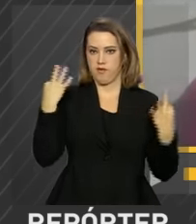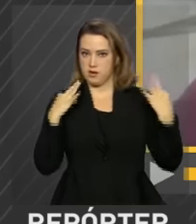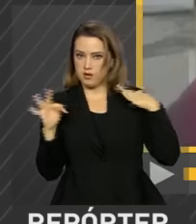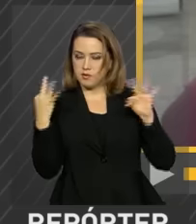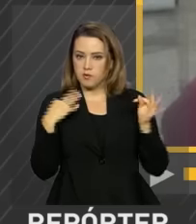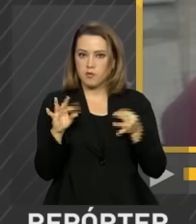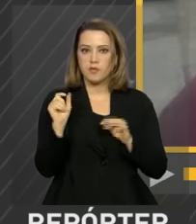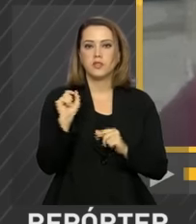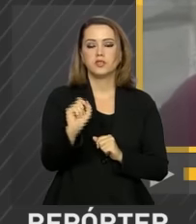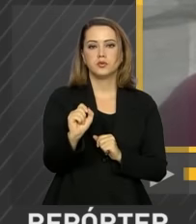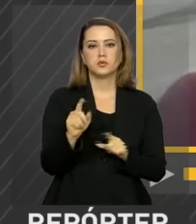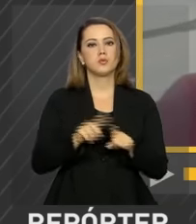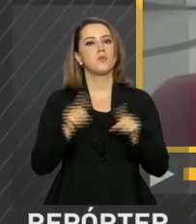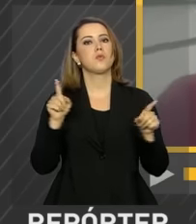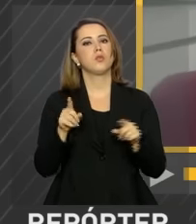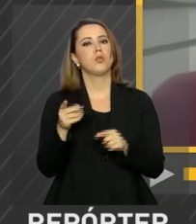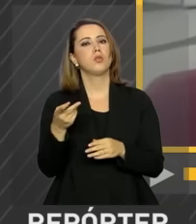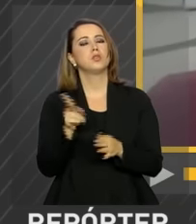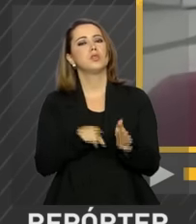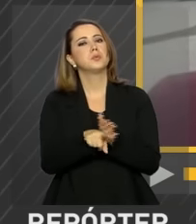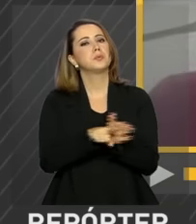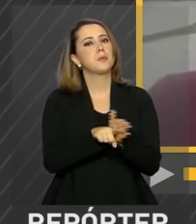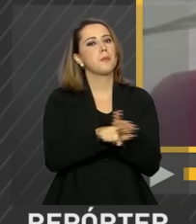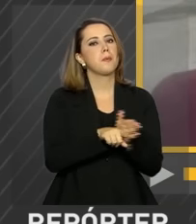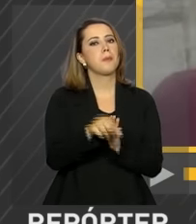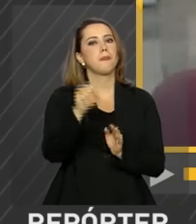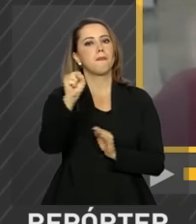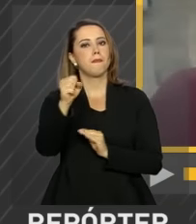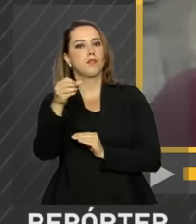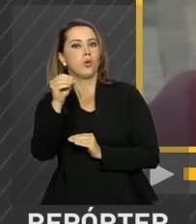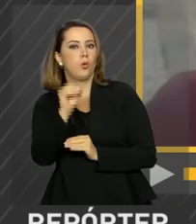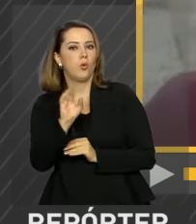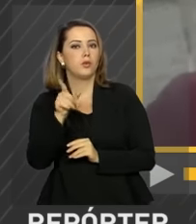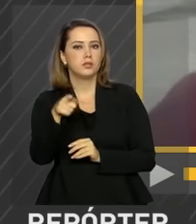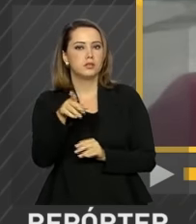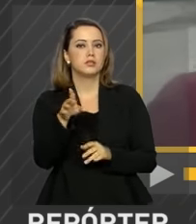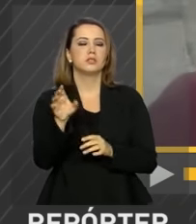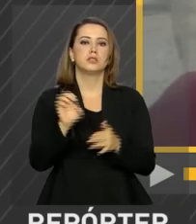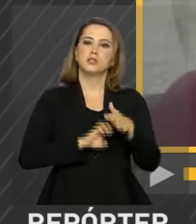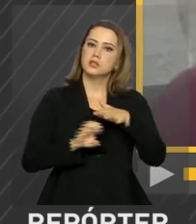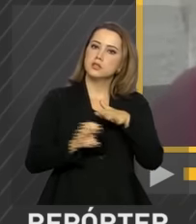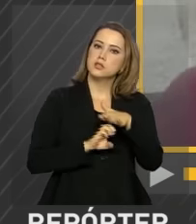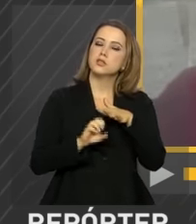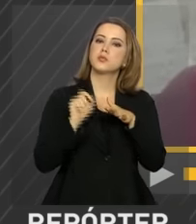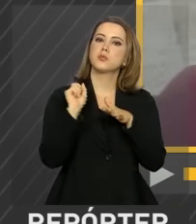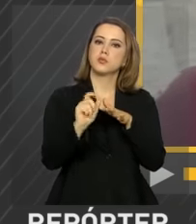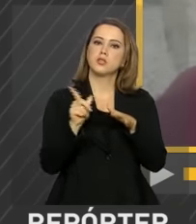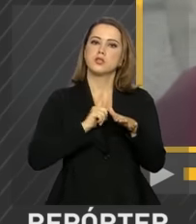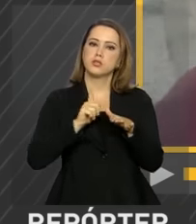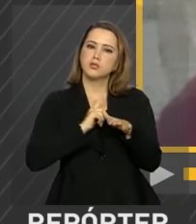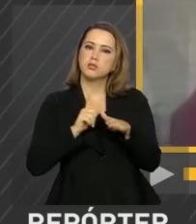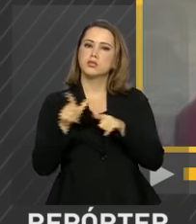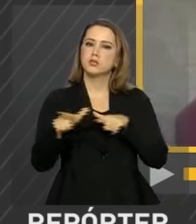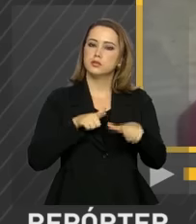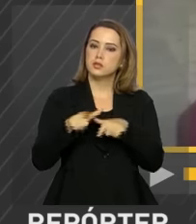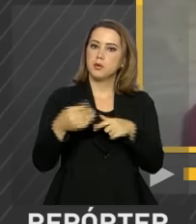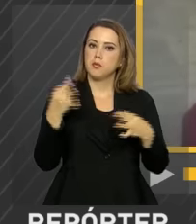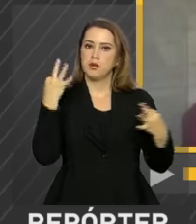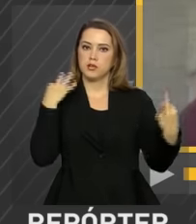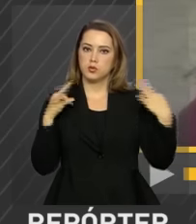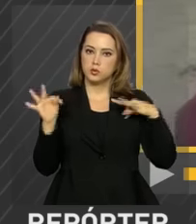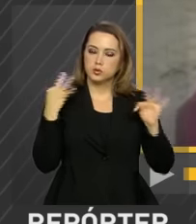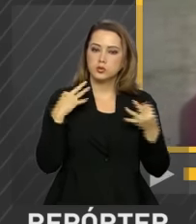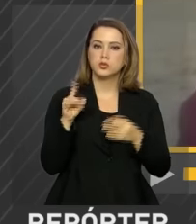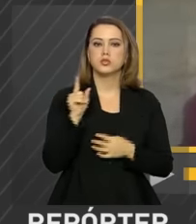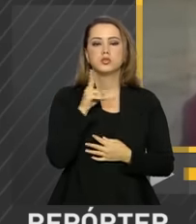Fundação Getúlio Vargas entrevistou 80 das maiores empresas que atuam no setor em todo o país a o